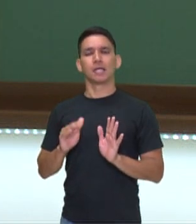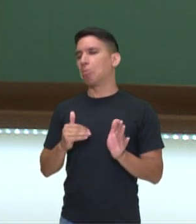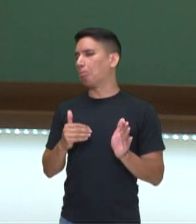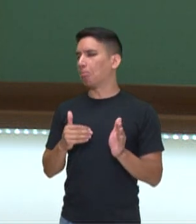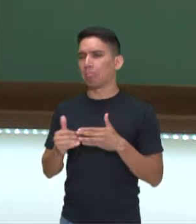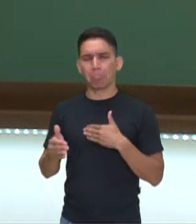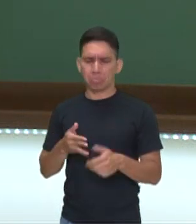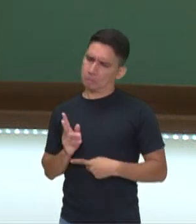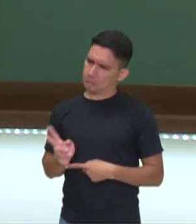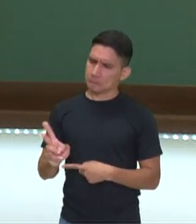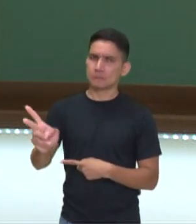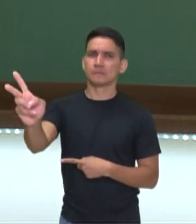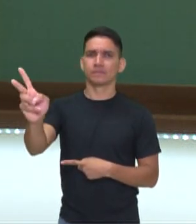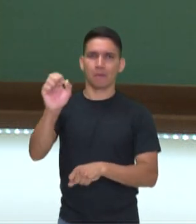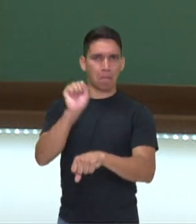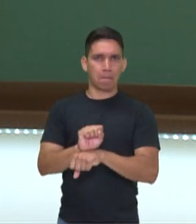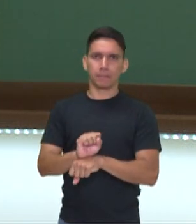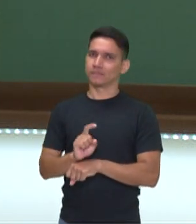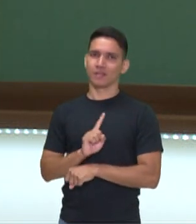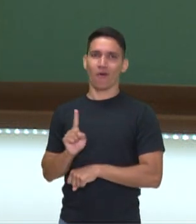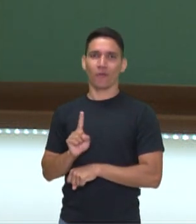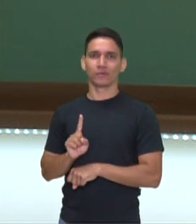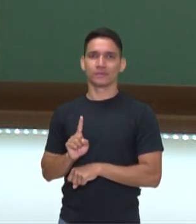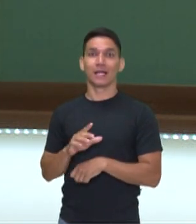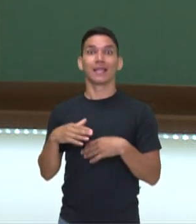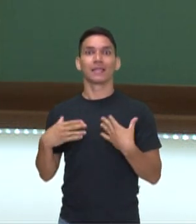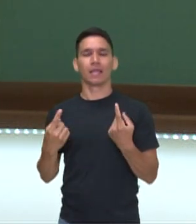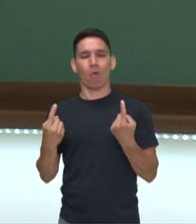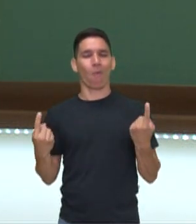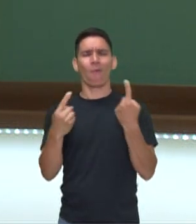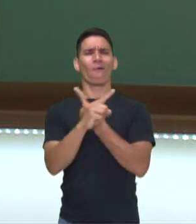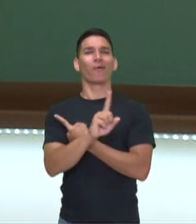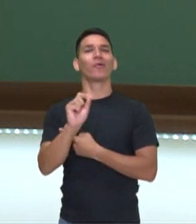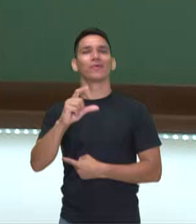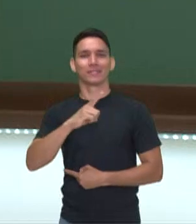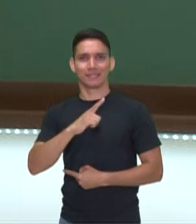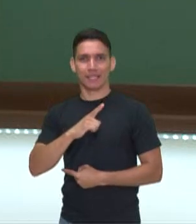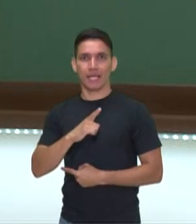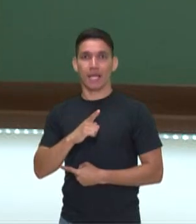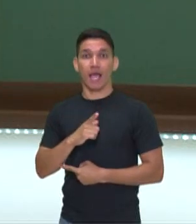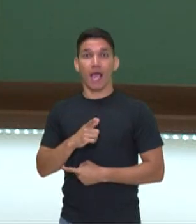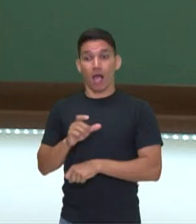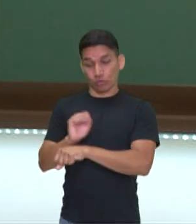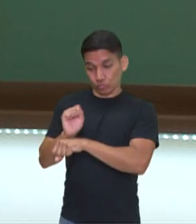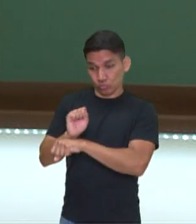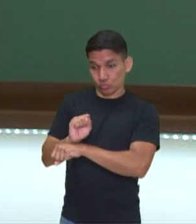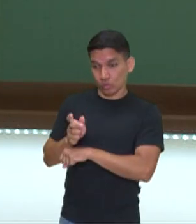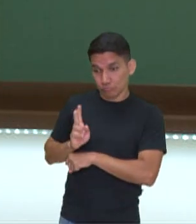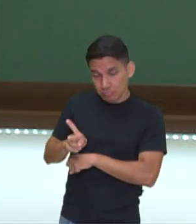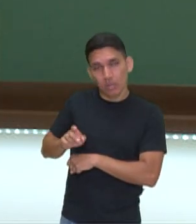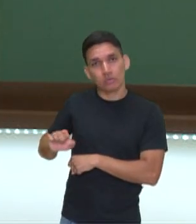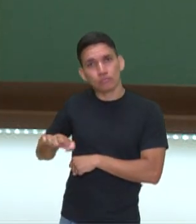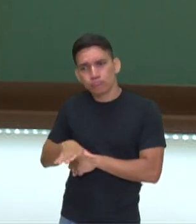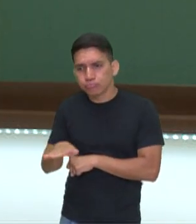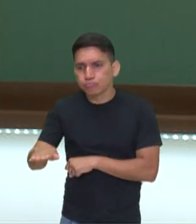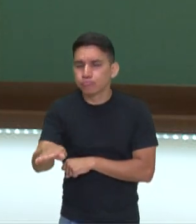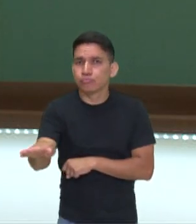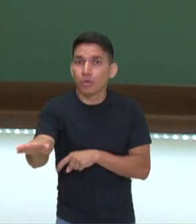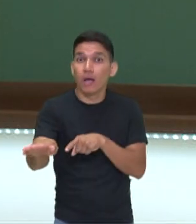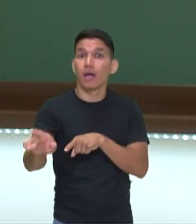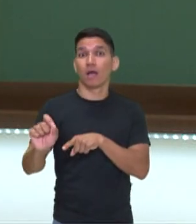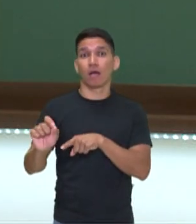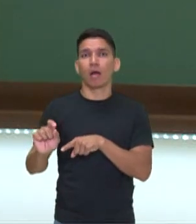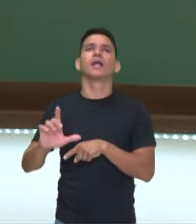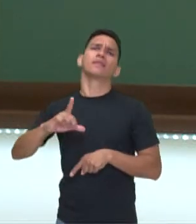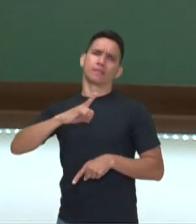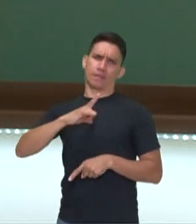não paramos. Então aqui nós temos um contraste. Que a ação continuou apesar de uma dificuldade ou uma